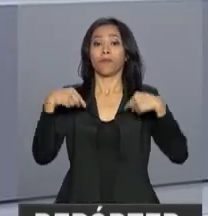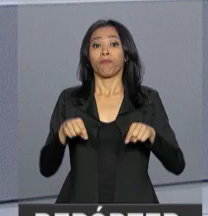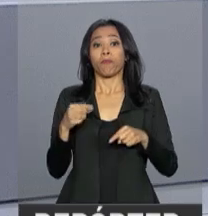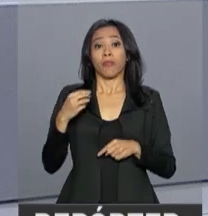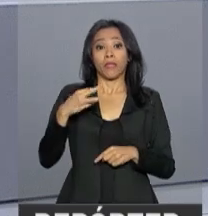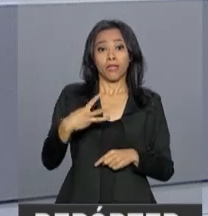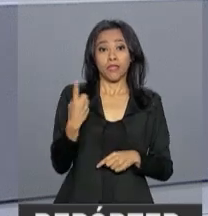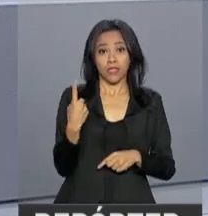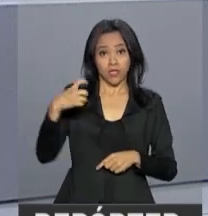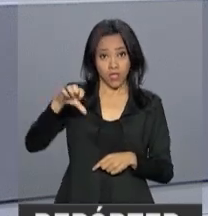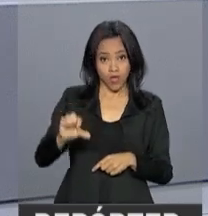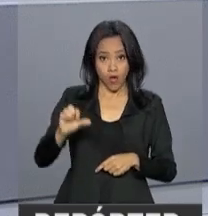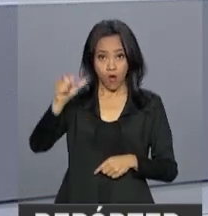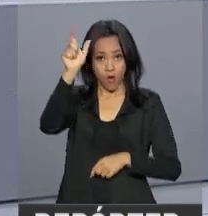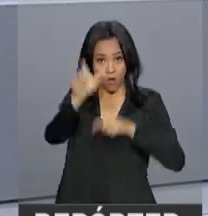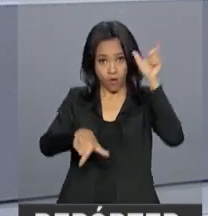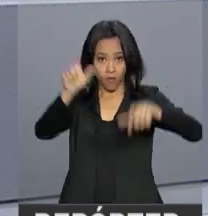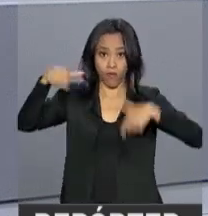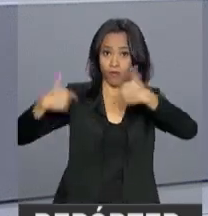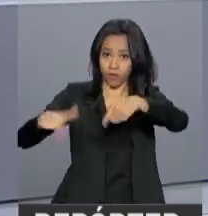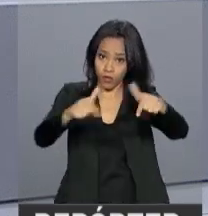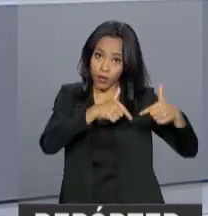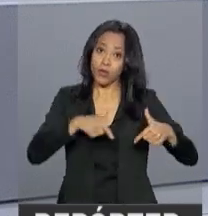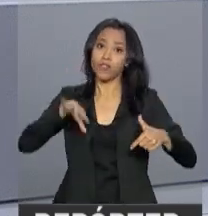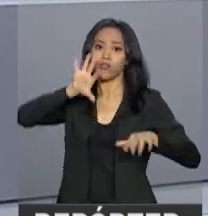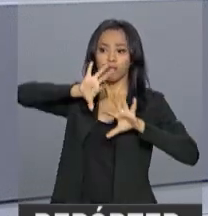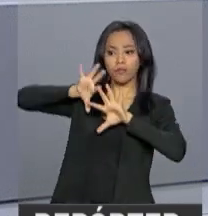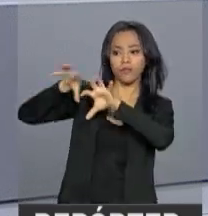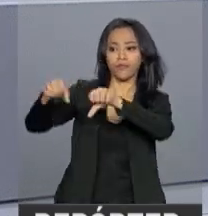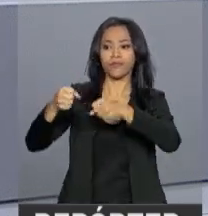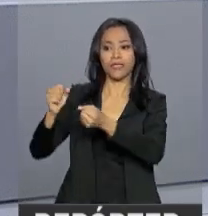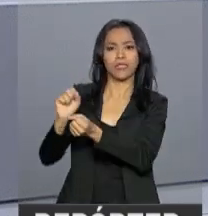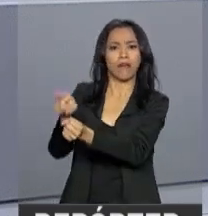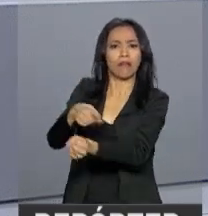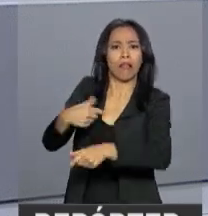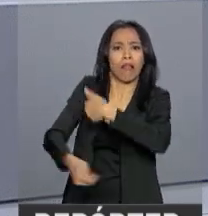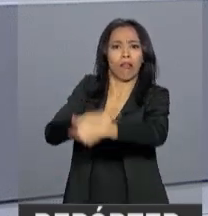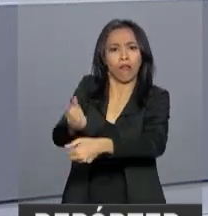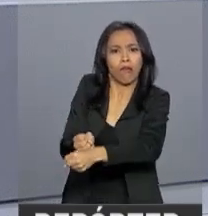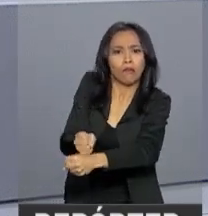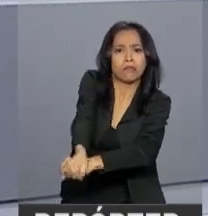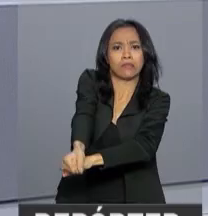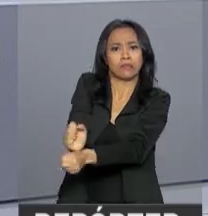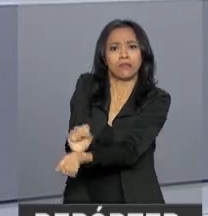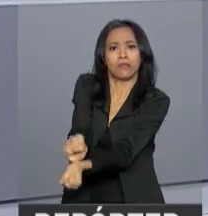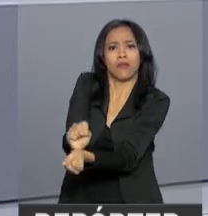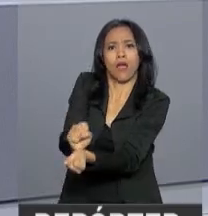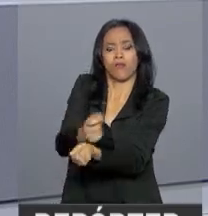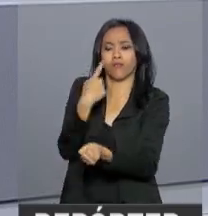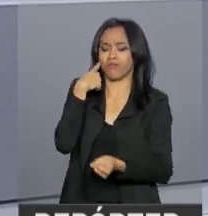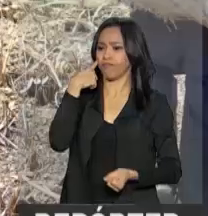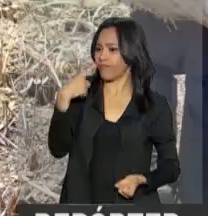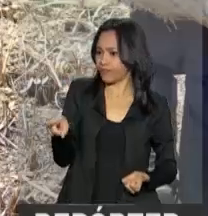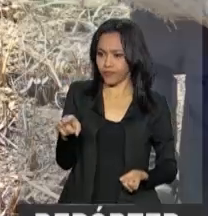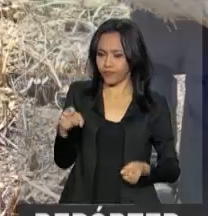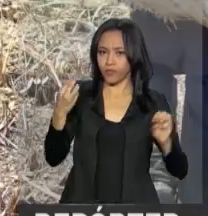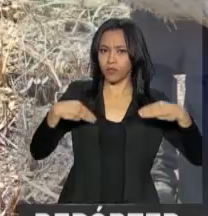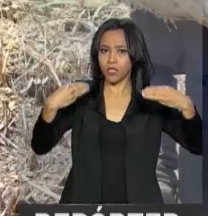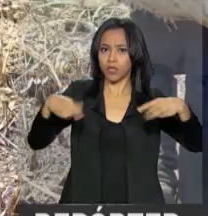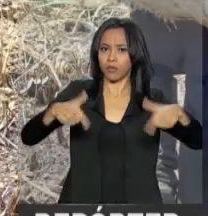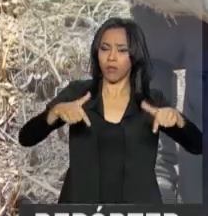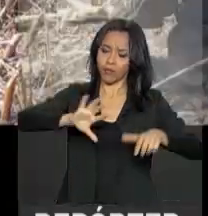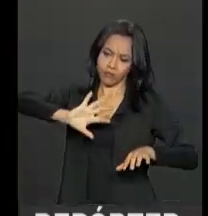condições análogas às de escravo foram resgatados pelos grupos de fiscalização do ministério do trabalho no ano já foram